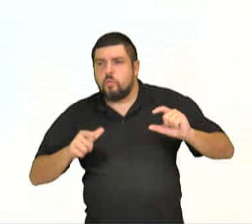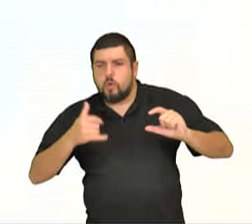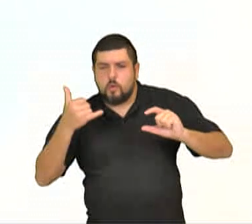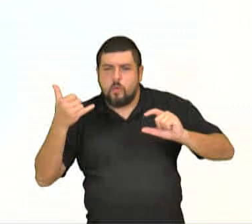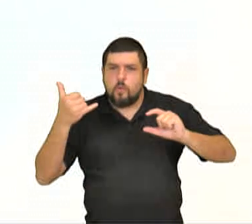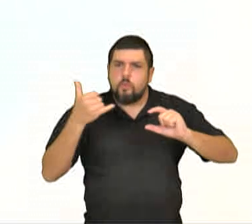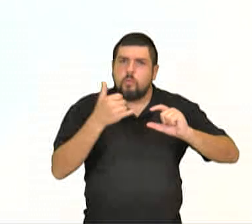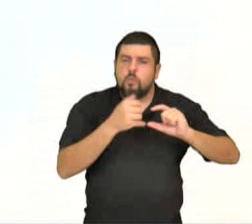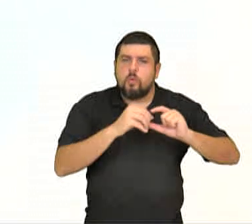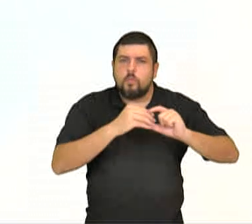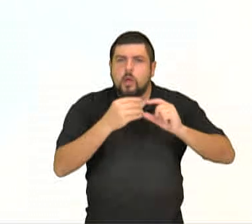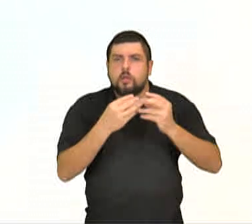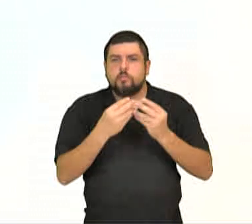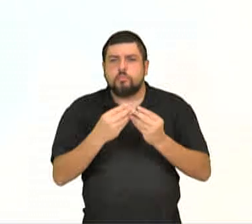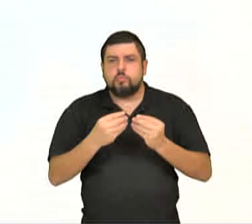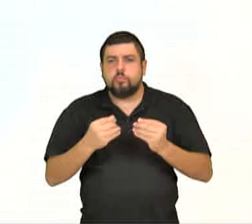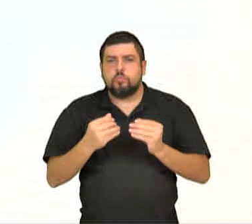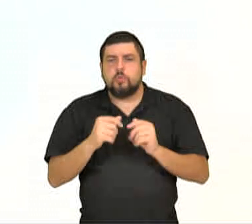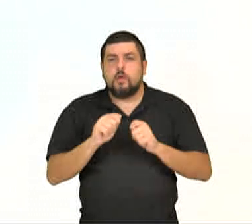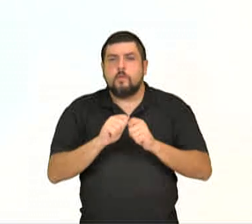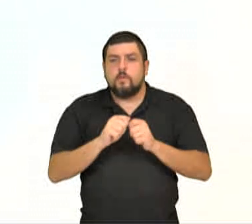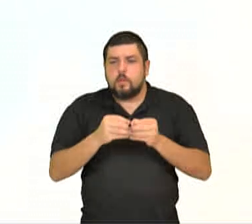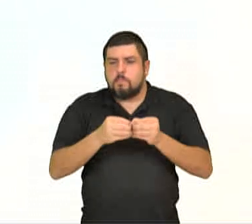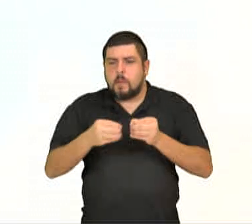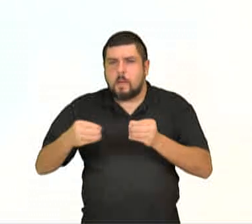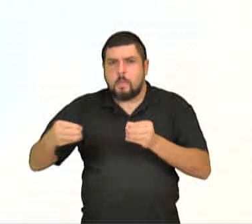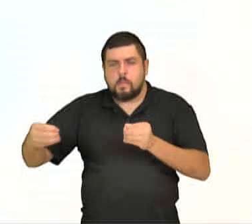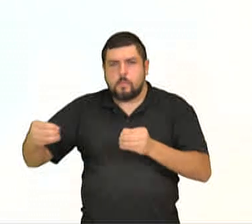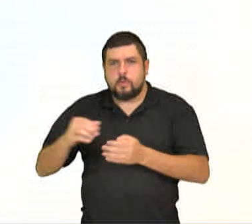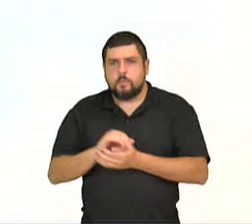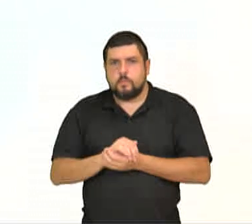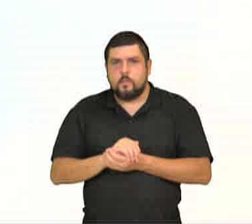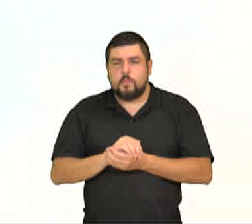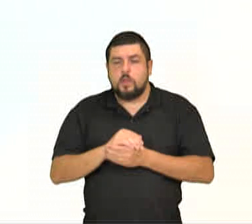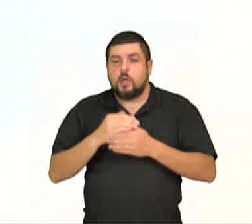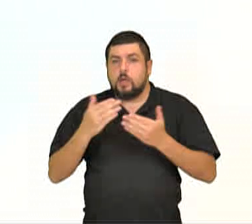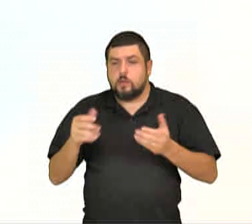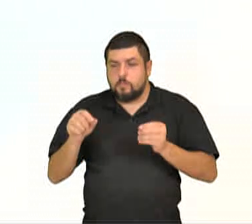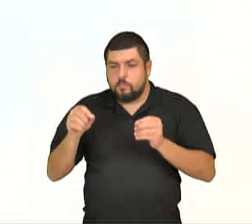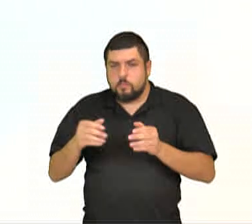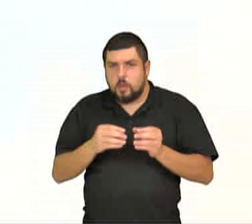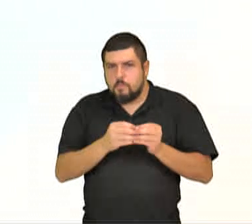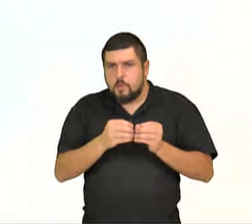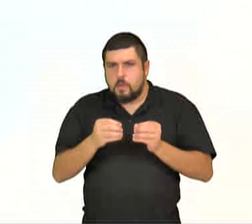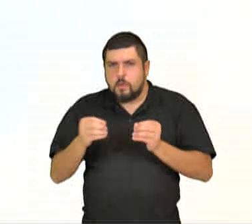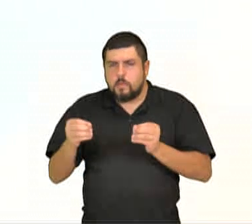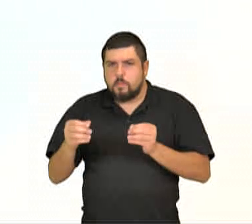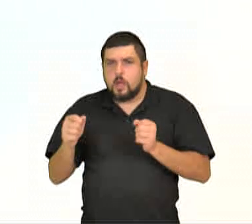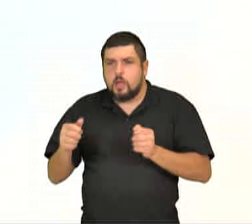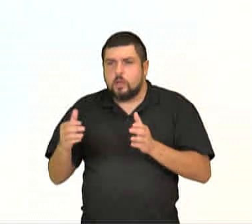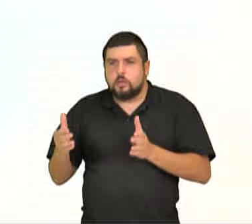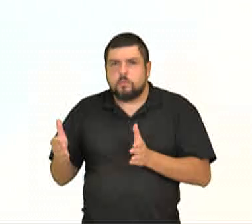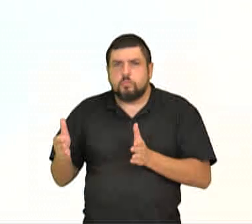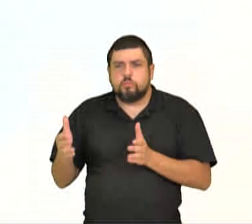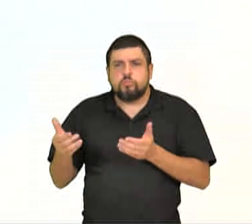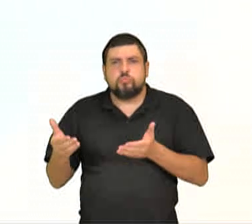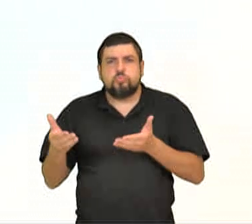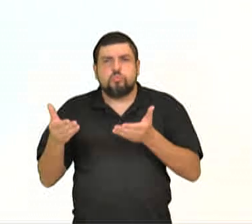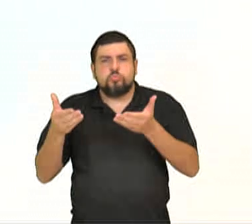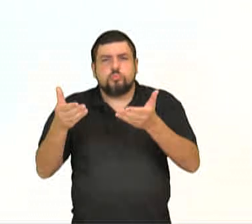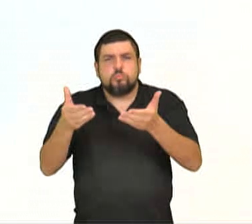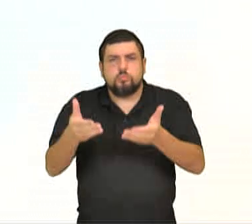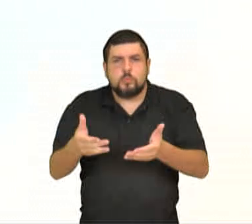do vírus. Em seguida, no invase, o imunizante é transportado dos grandes tanques de aço inox para